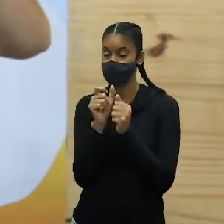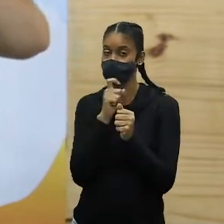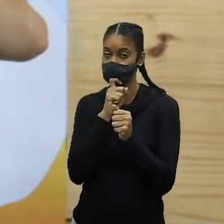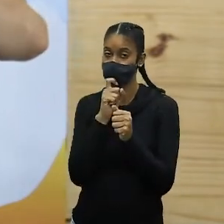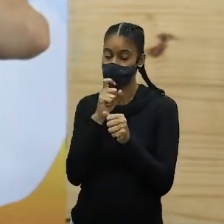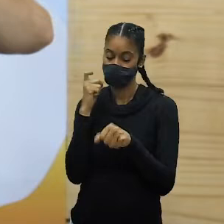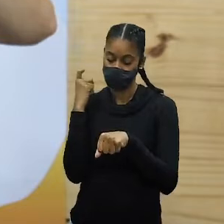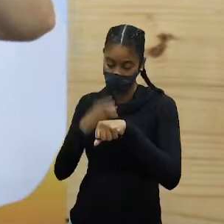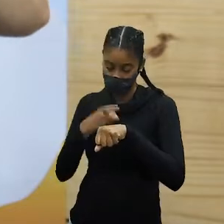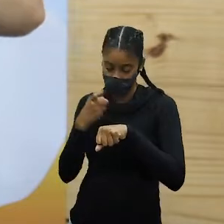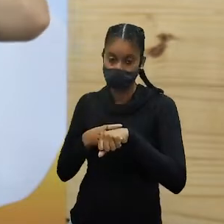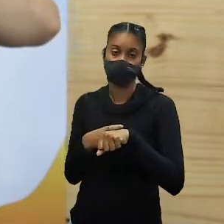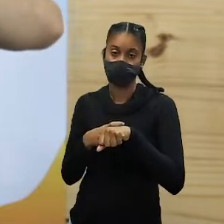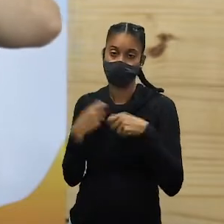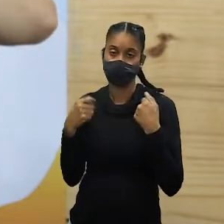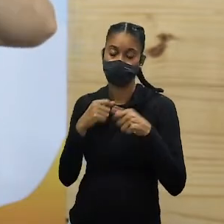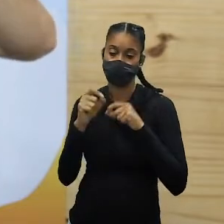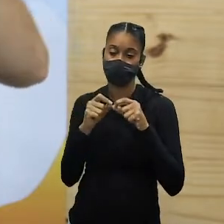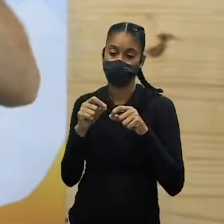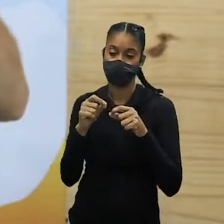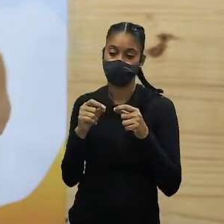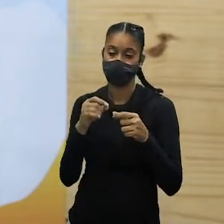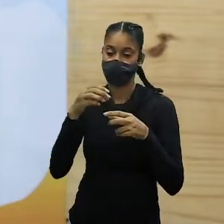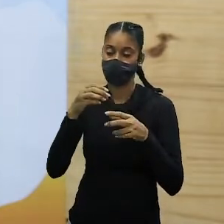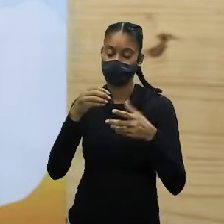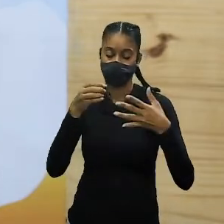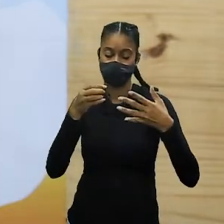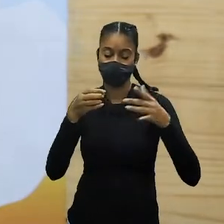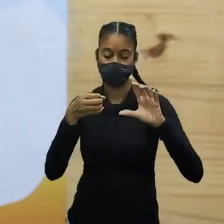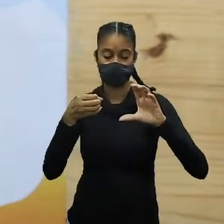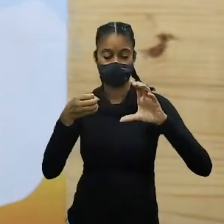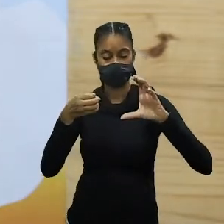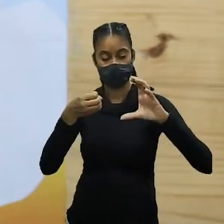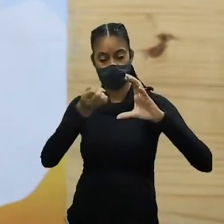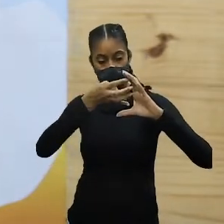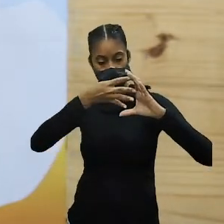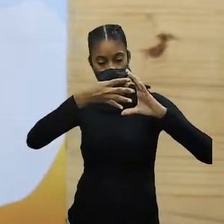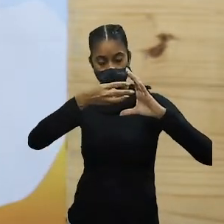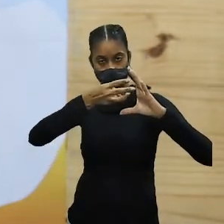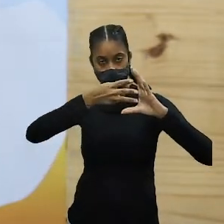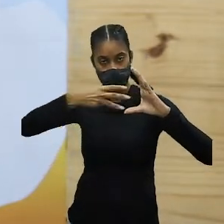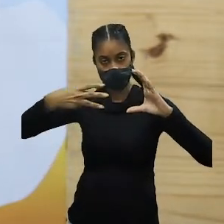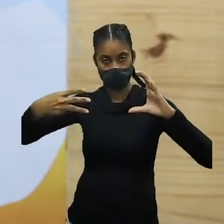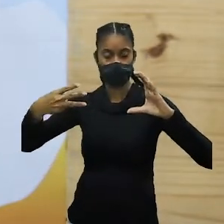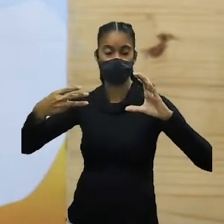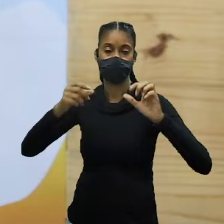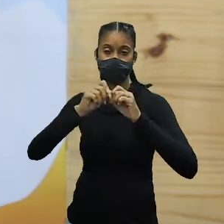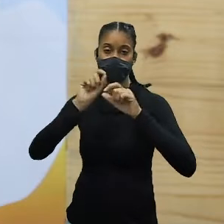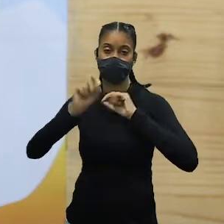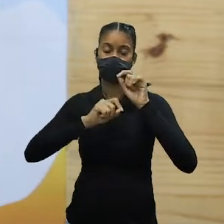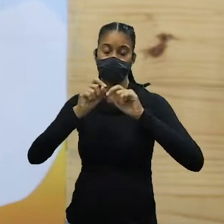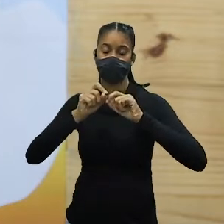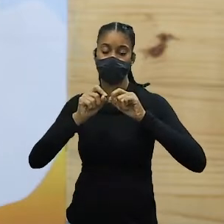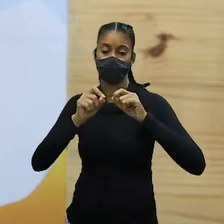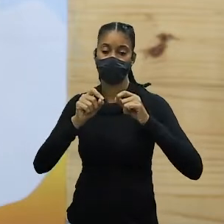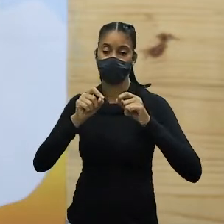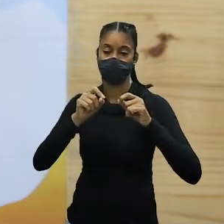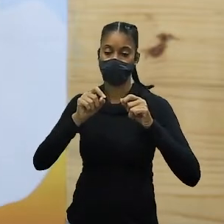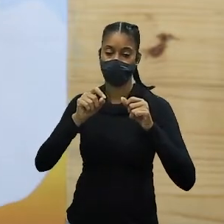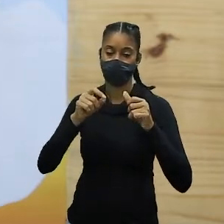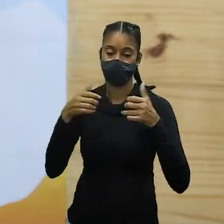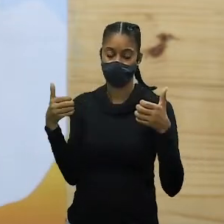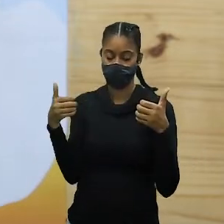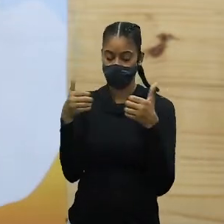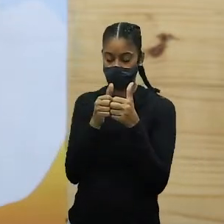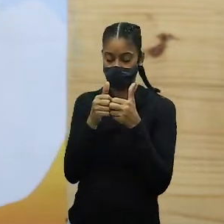movimentam dela, da água livremente, vão precisar se aproximar e ficar mais ou menos estáticas, paradinhas. Tem